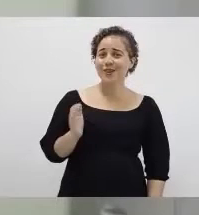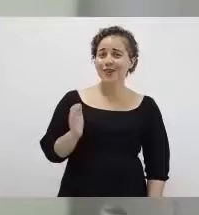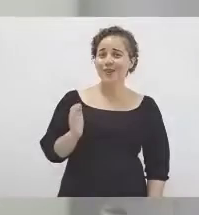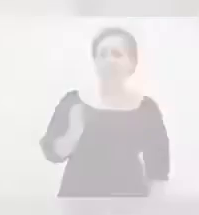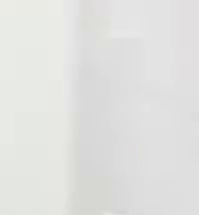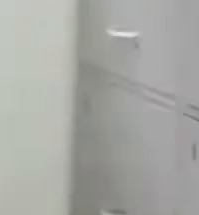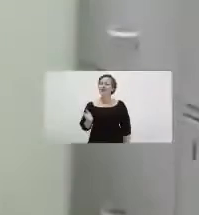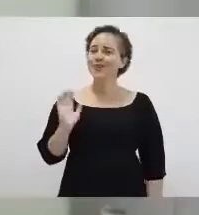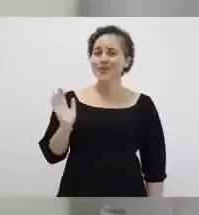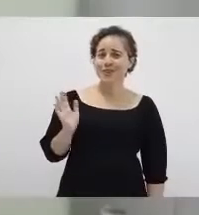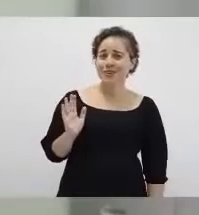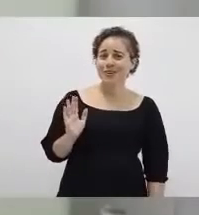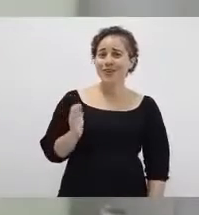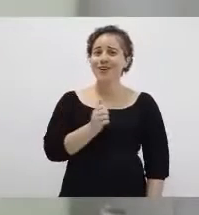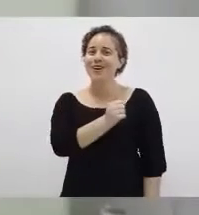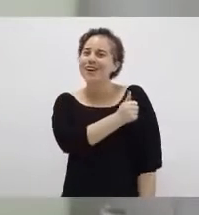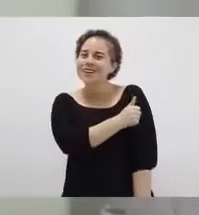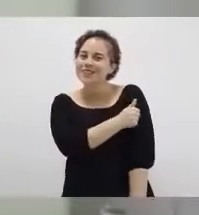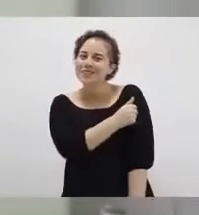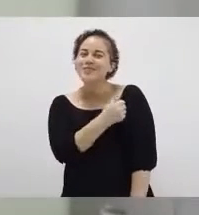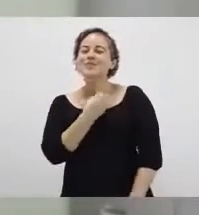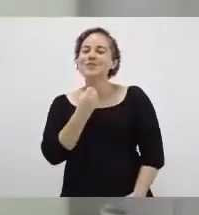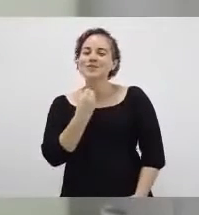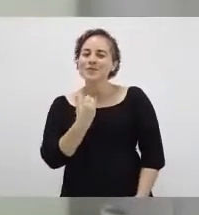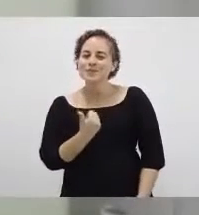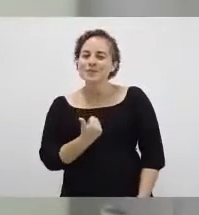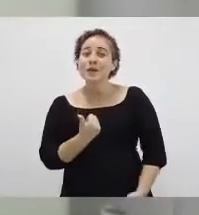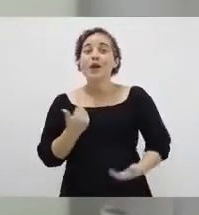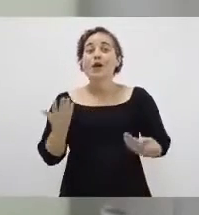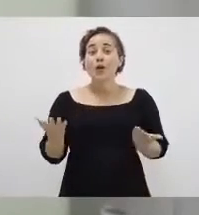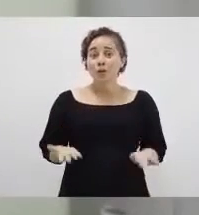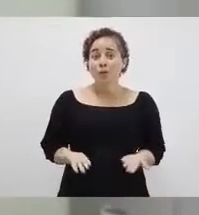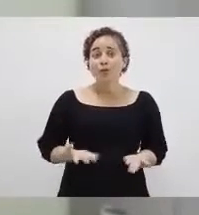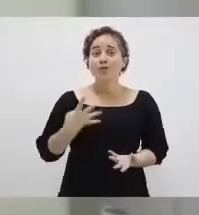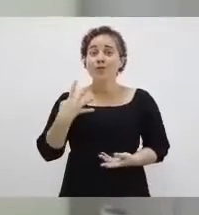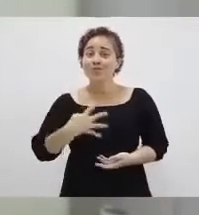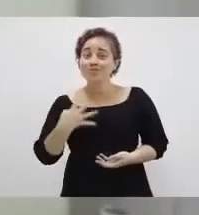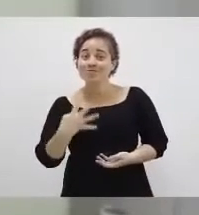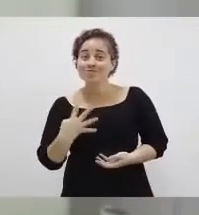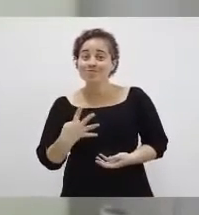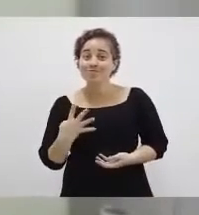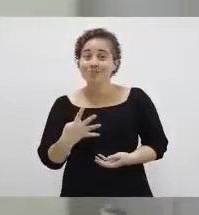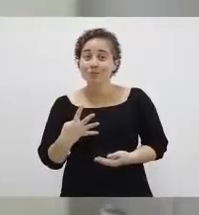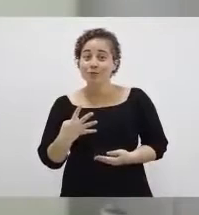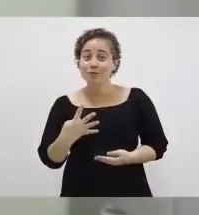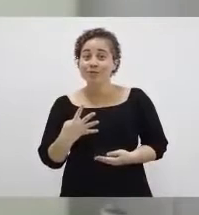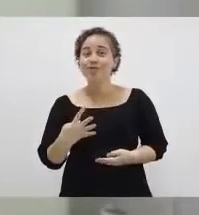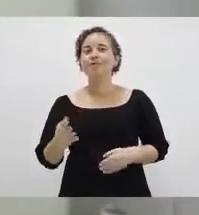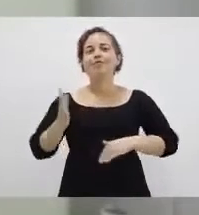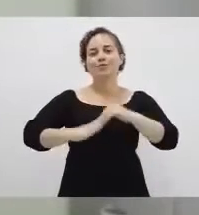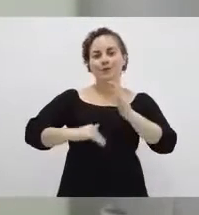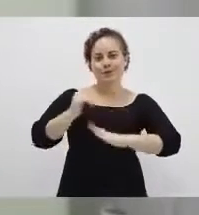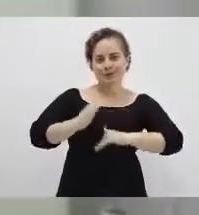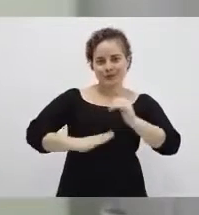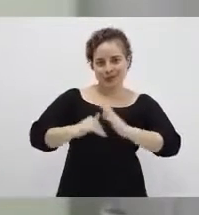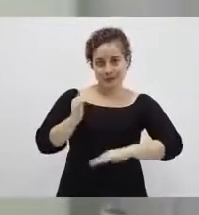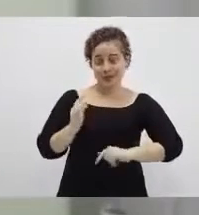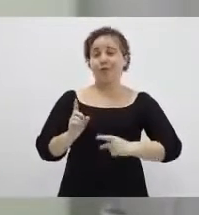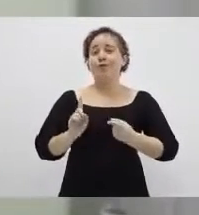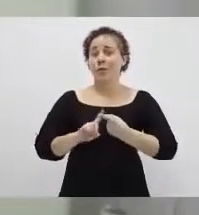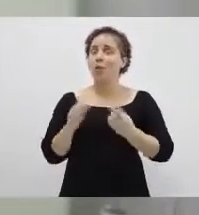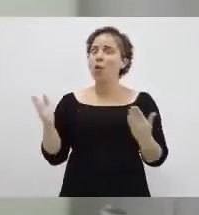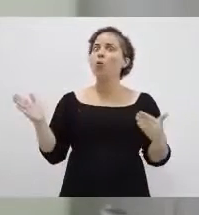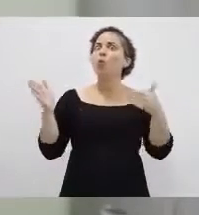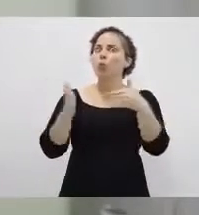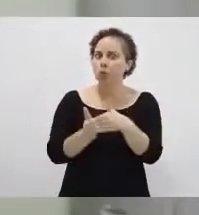para cima. Chegamos hoje à nossa quarta e última competência do módulo de economia. E essa competência